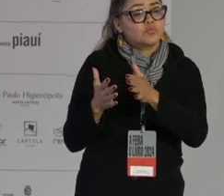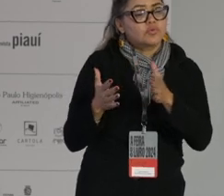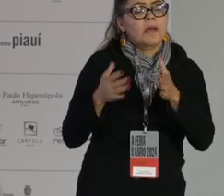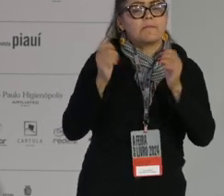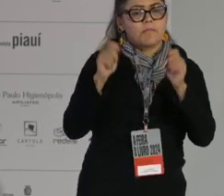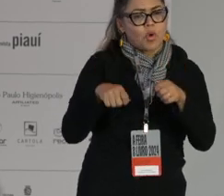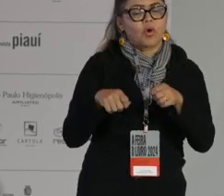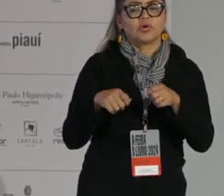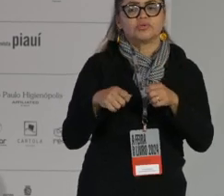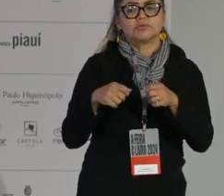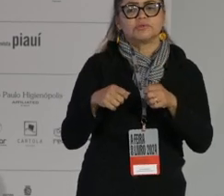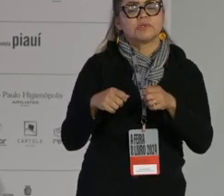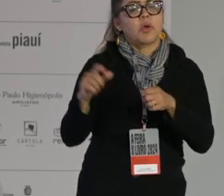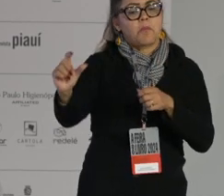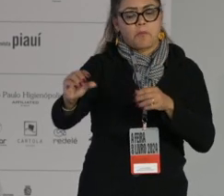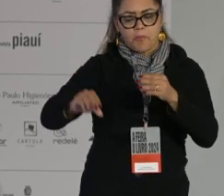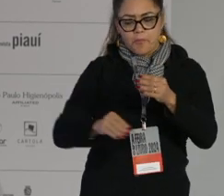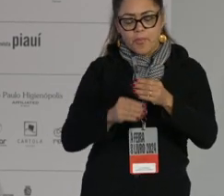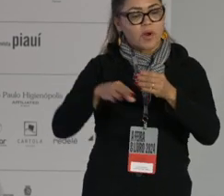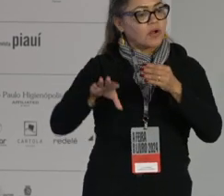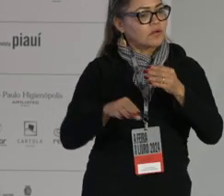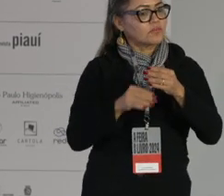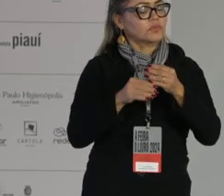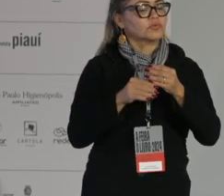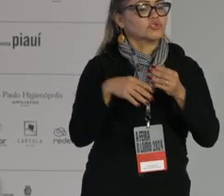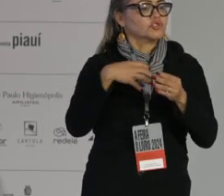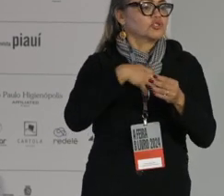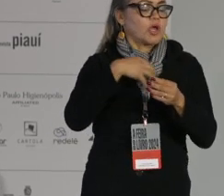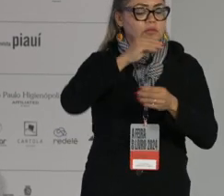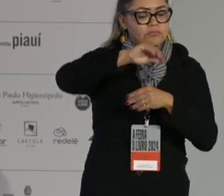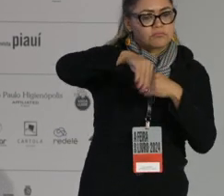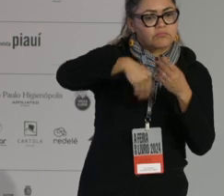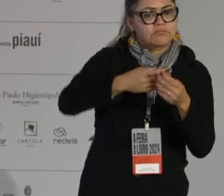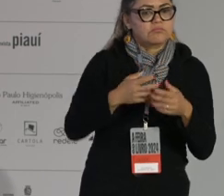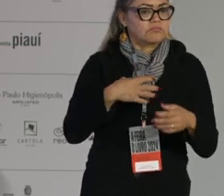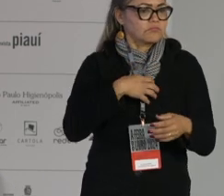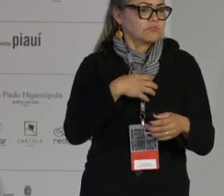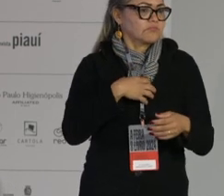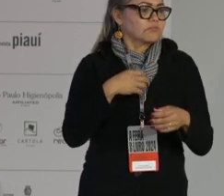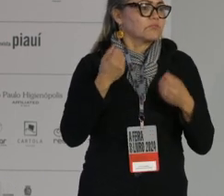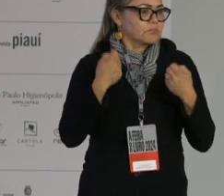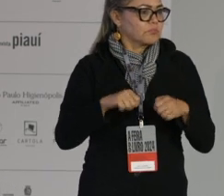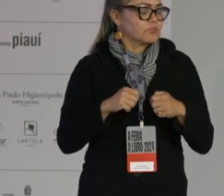você pode falar dos outros o que você quiser, do jeito que você quiser,